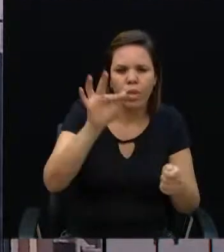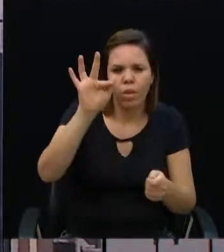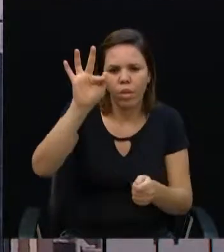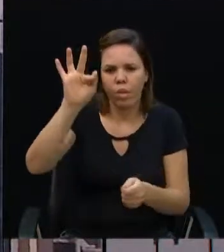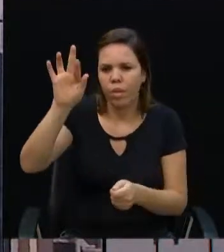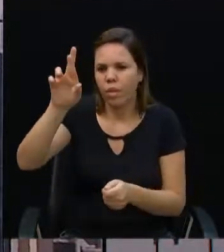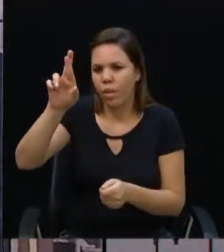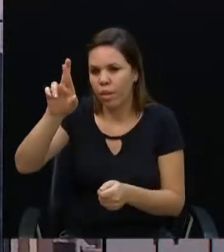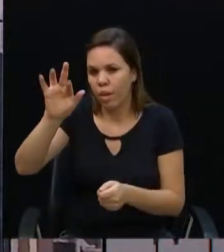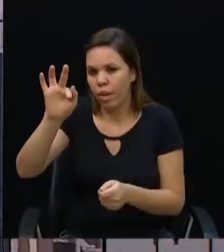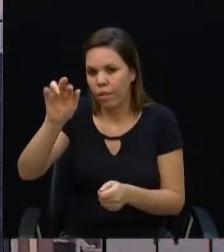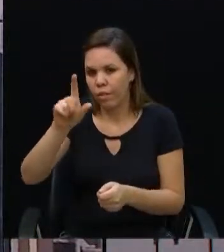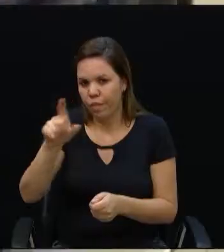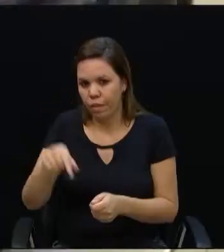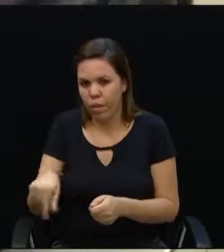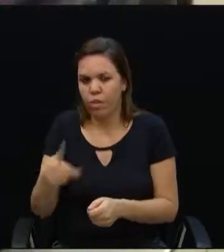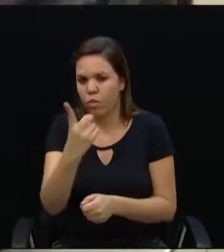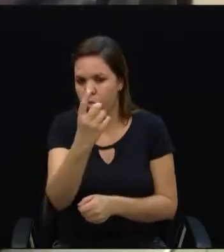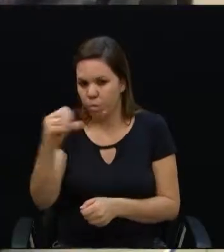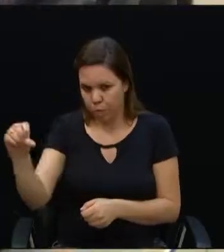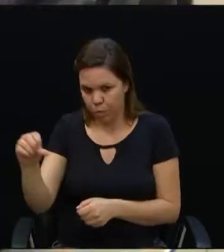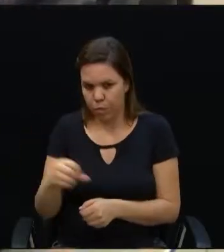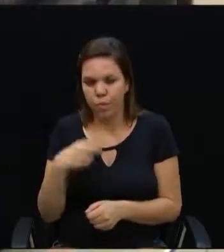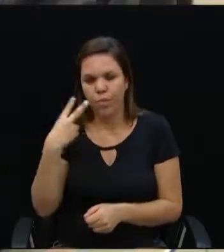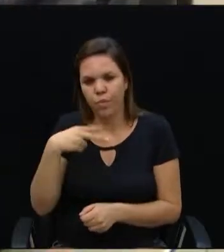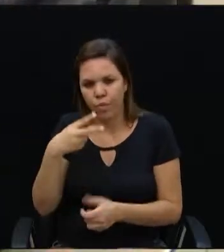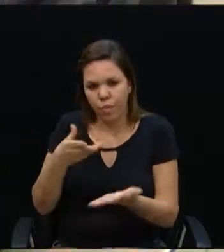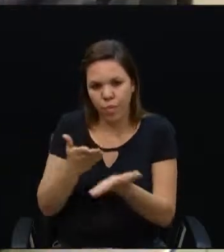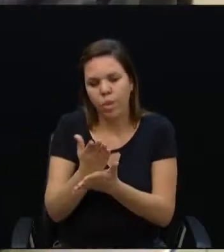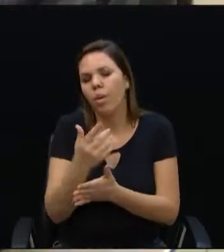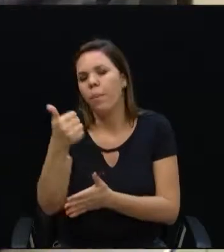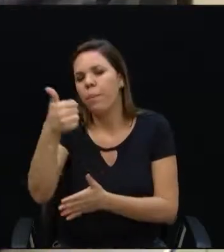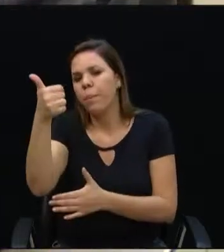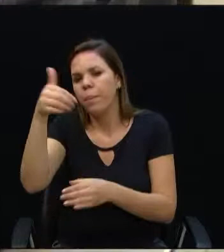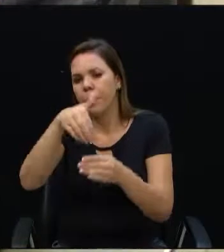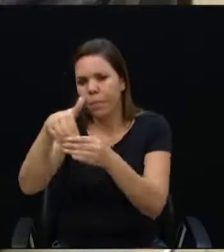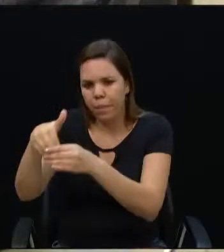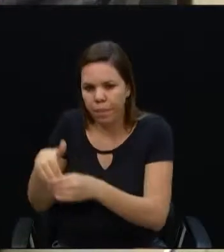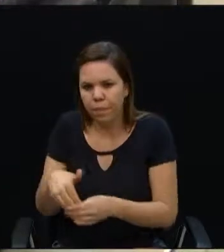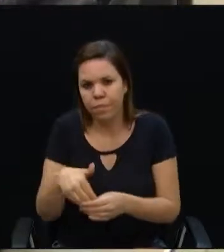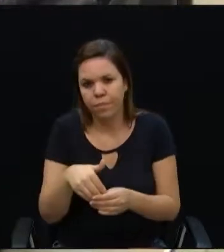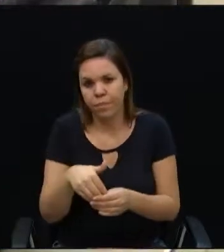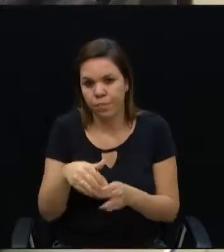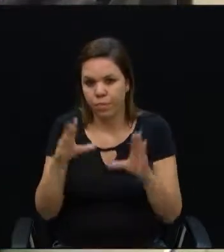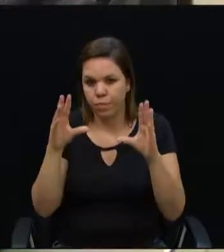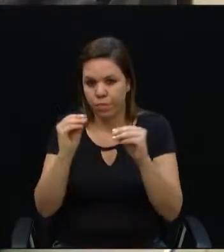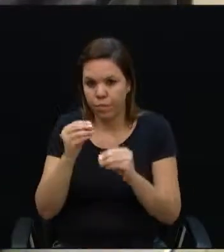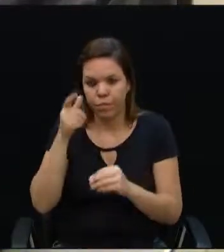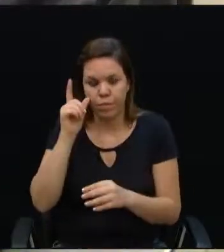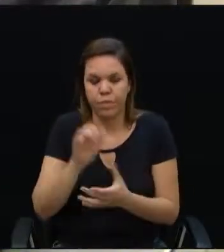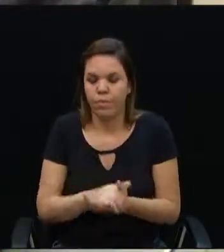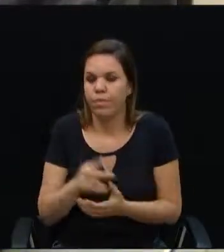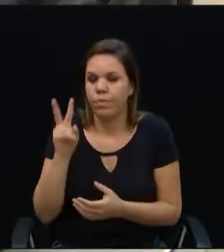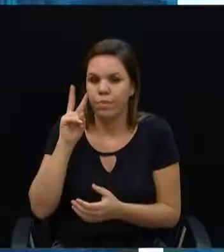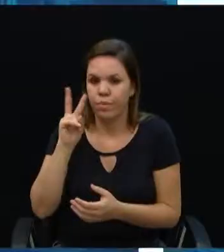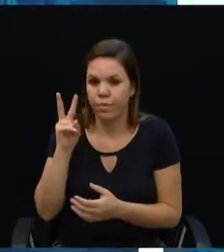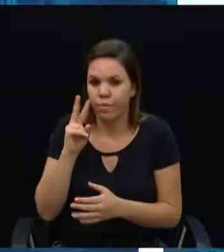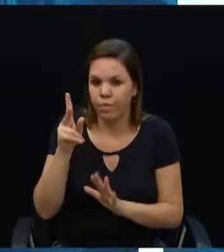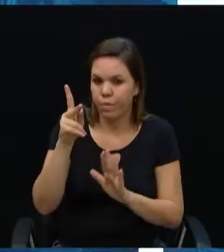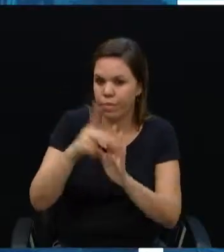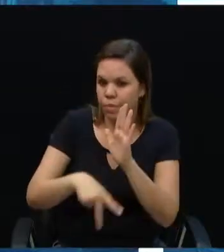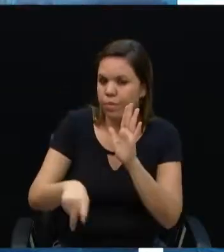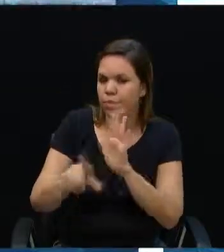Refis 2019. Confira. Os vereadores aprovaram em primeira votação, na noite desta segunda, o projeto de